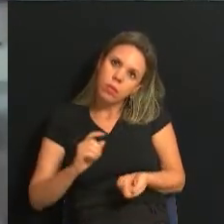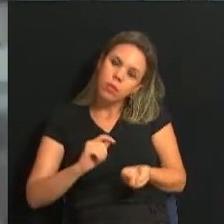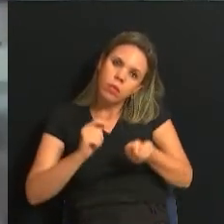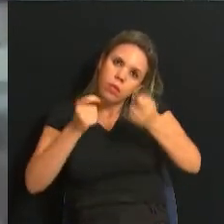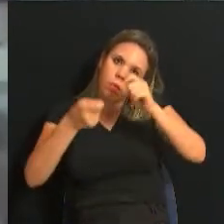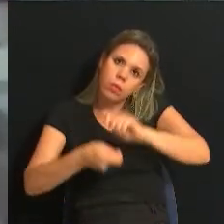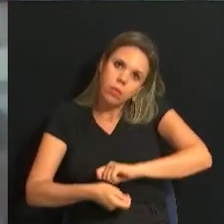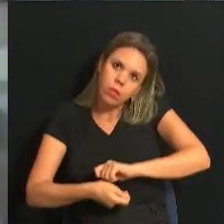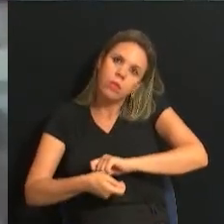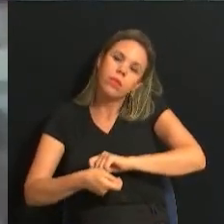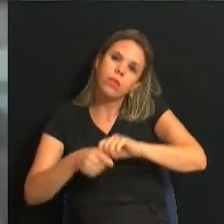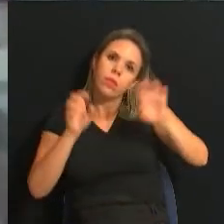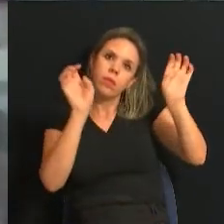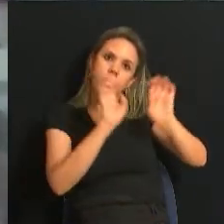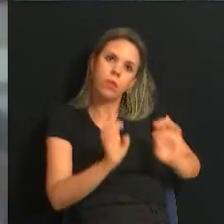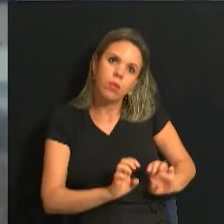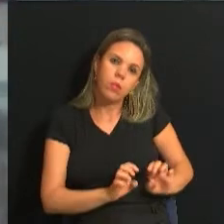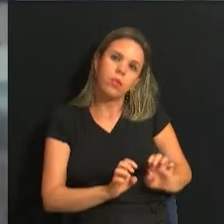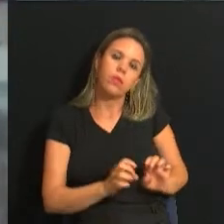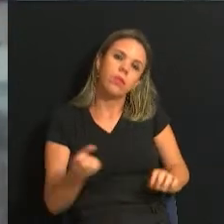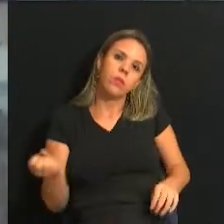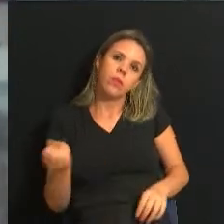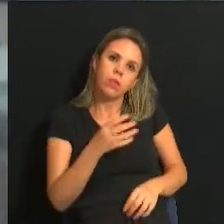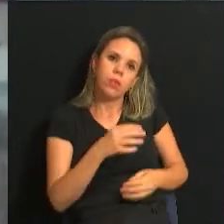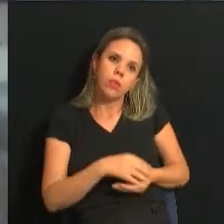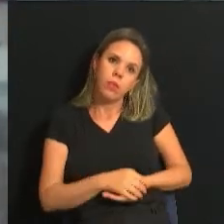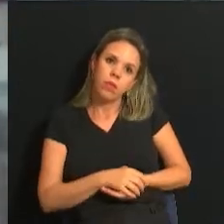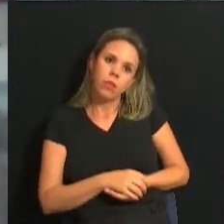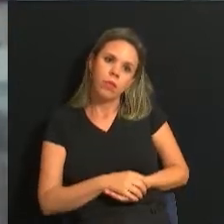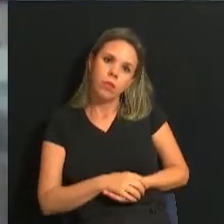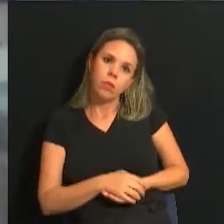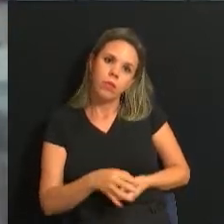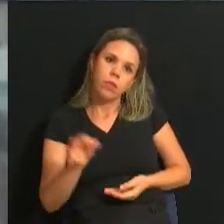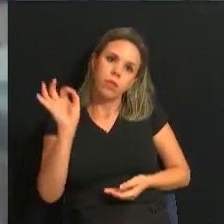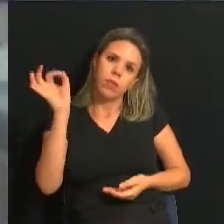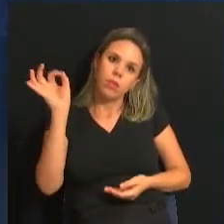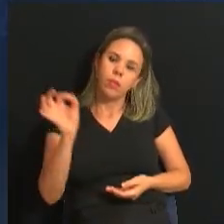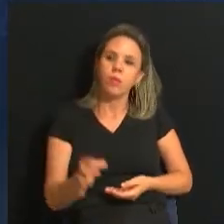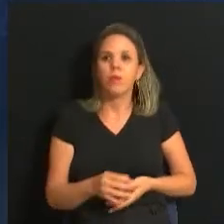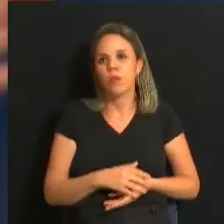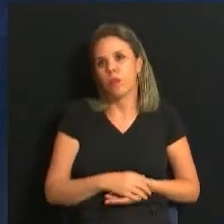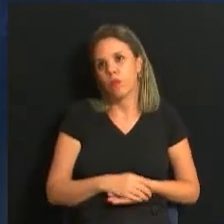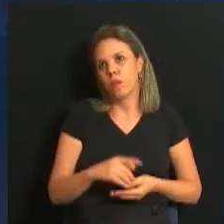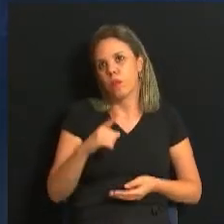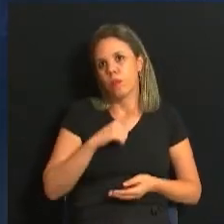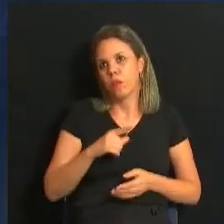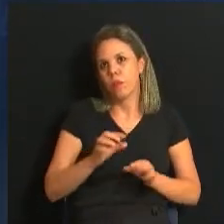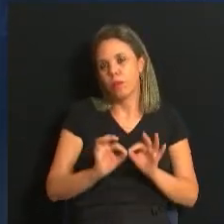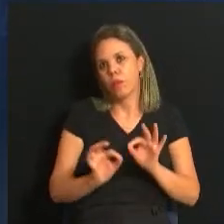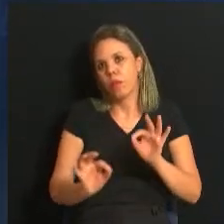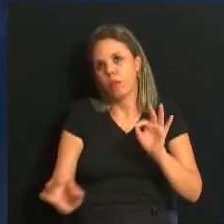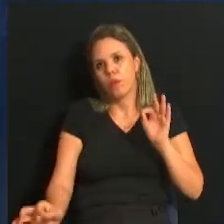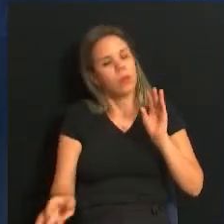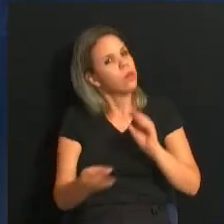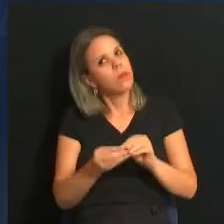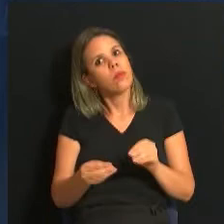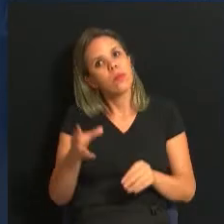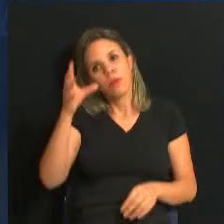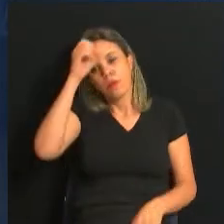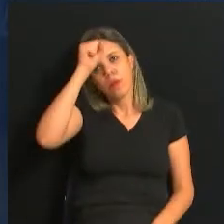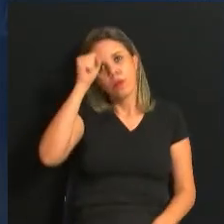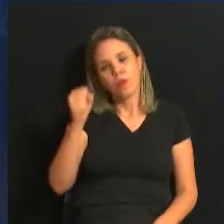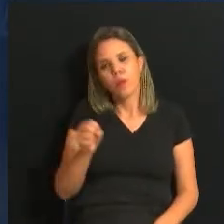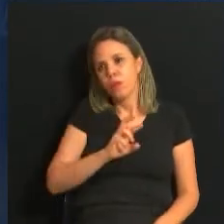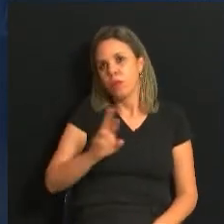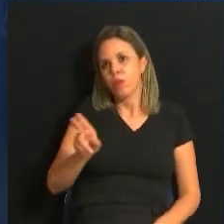maneira mais estruturada. É tudo muito novo, né, Gabriel? Exatamente, a gente tem ainda um longo caminho, né, para aprender que não é